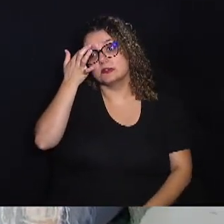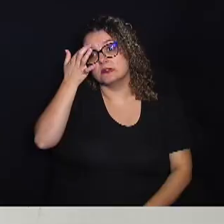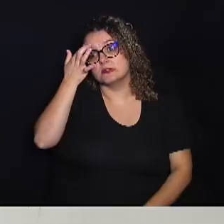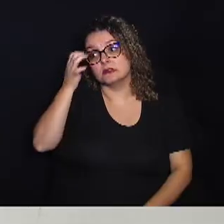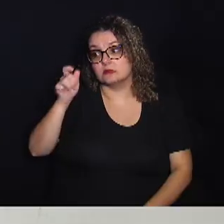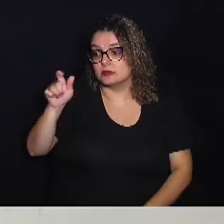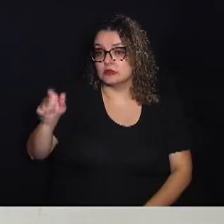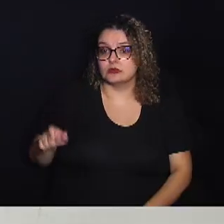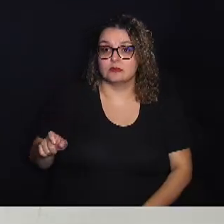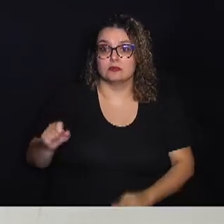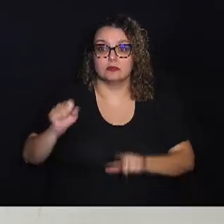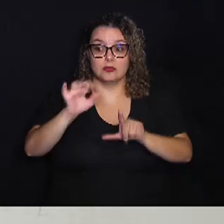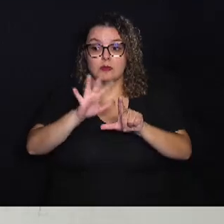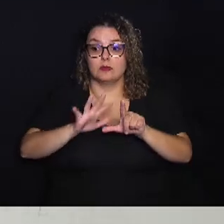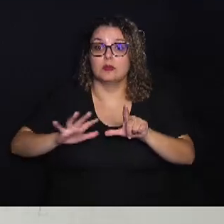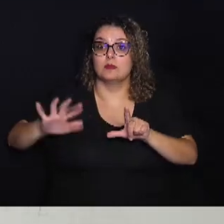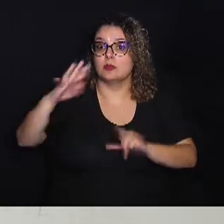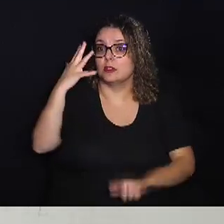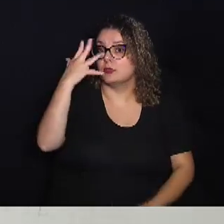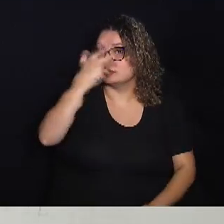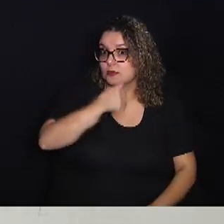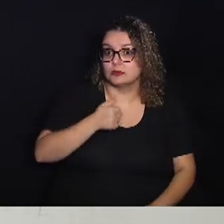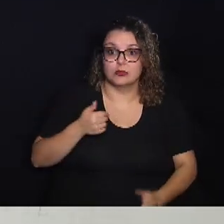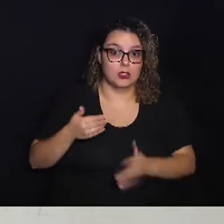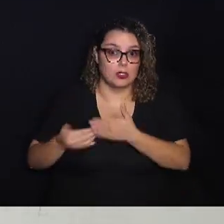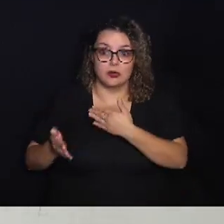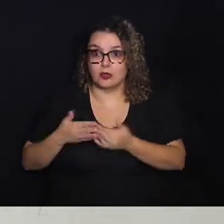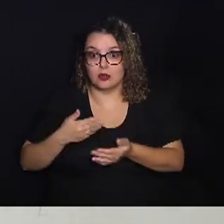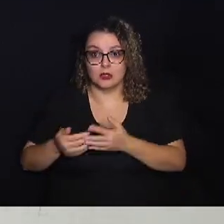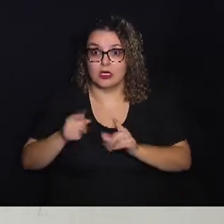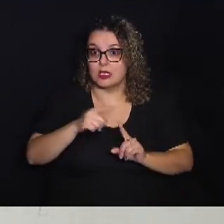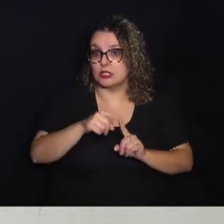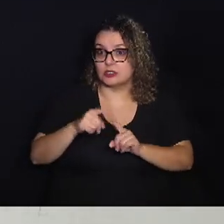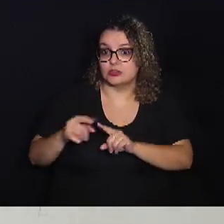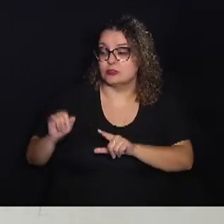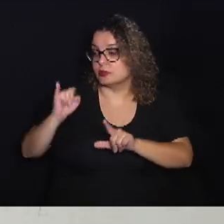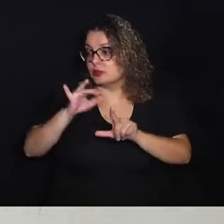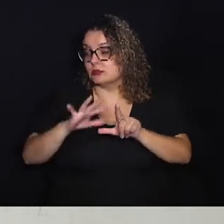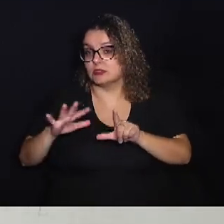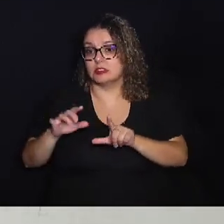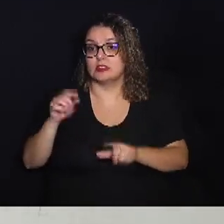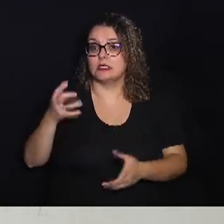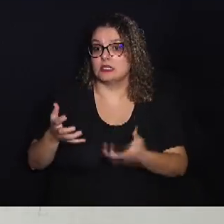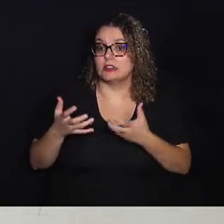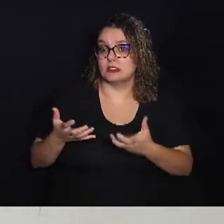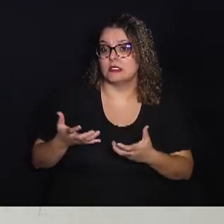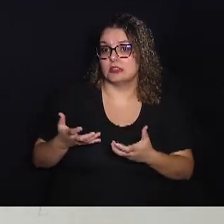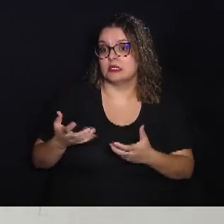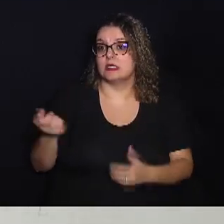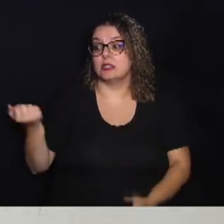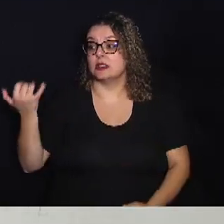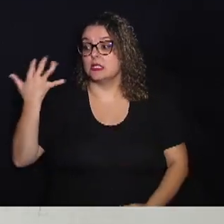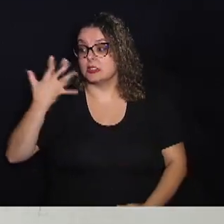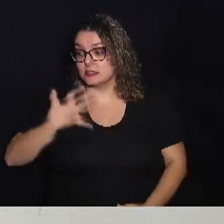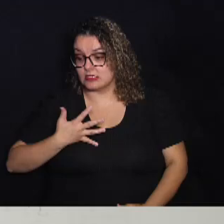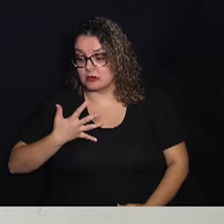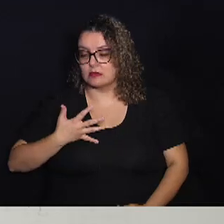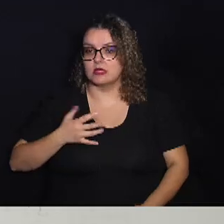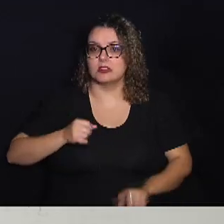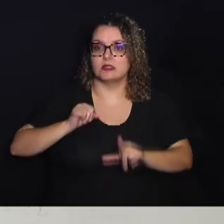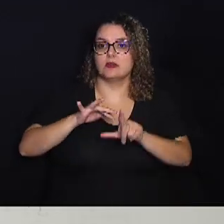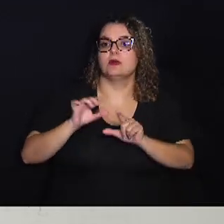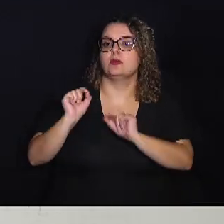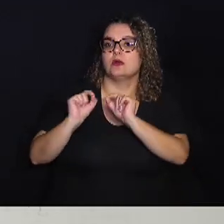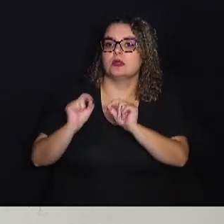imagem bonita, ou qualquer tipo de imagem, e ela quer que essa imagem, descrever essa imagem, o que nós